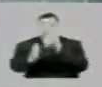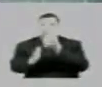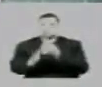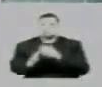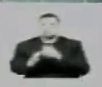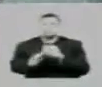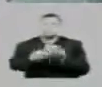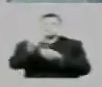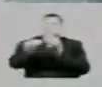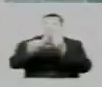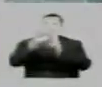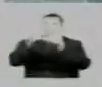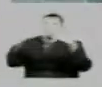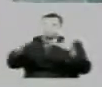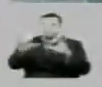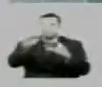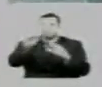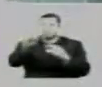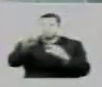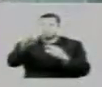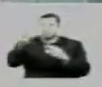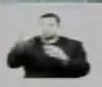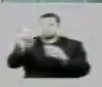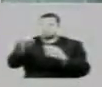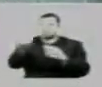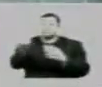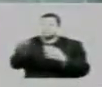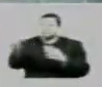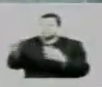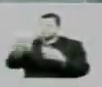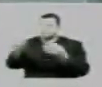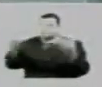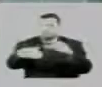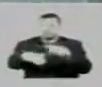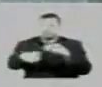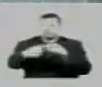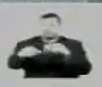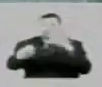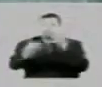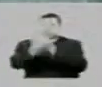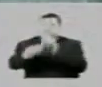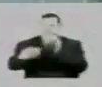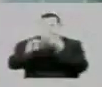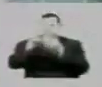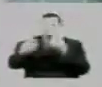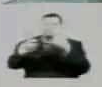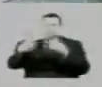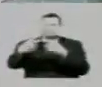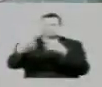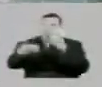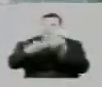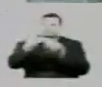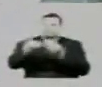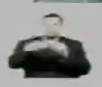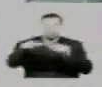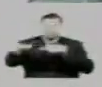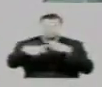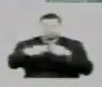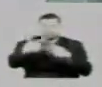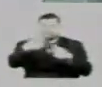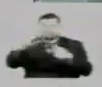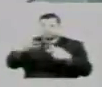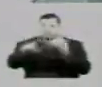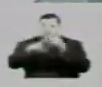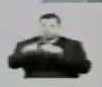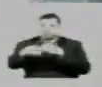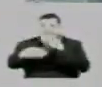Primeiro, como liberar 800 milhões se os 600 liberados até aqui estão arquivados? Segundo, como executar em